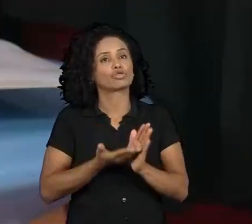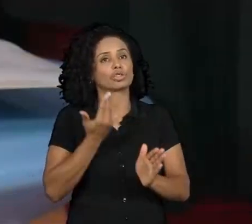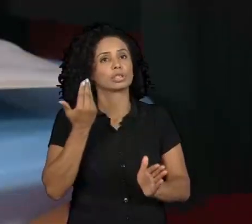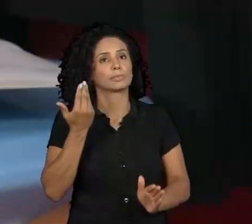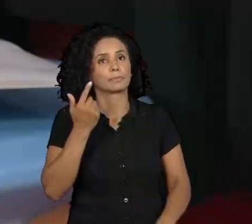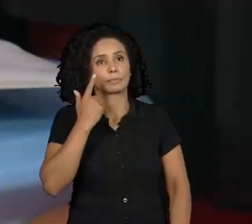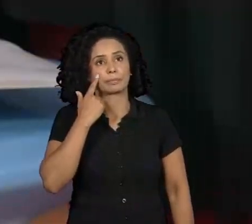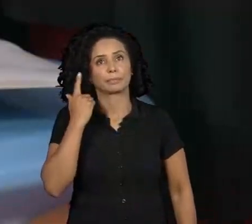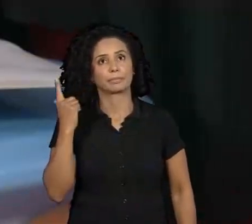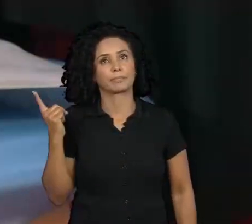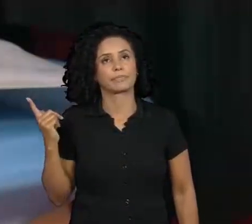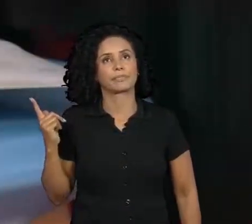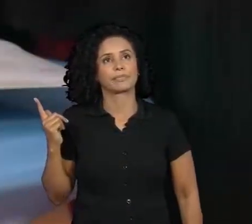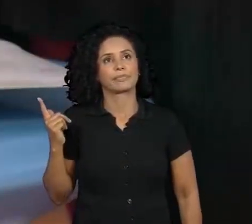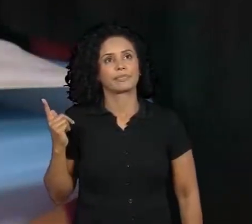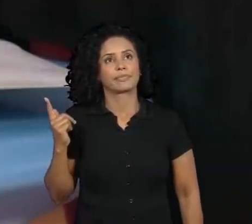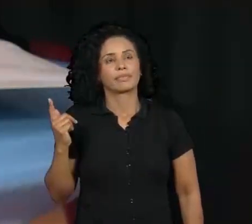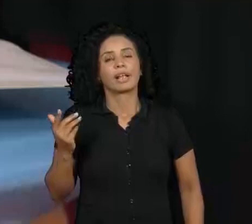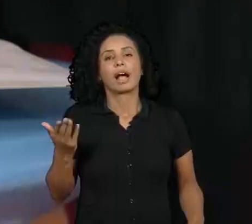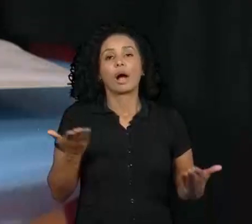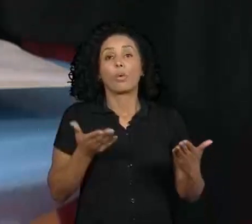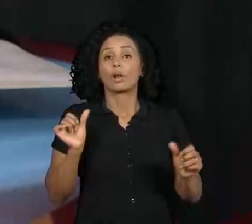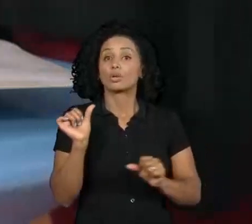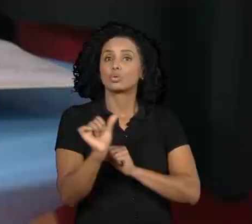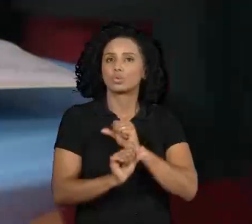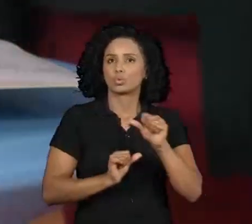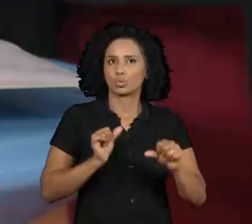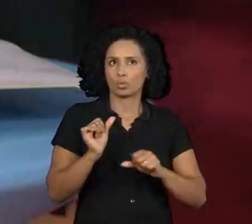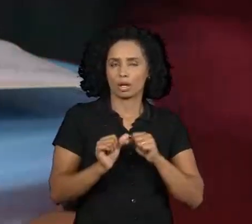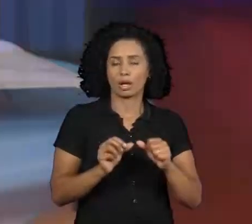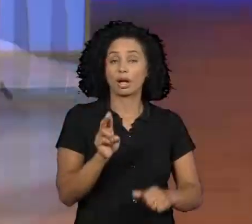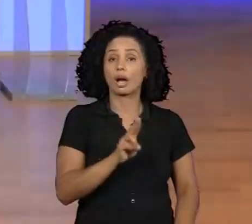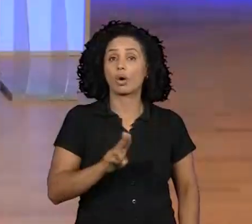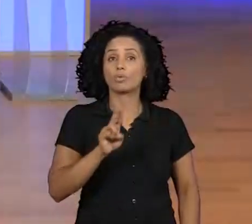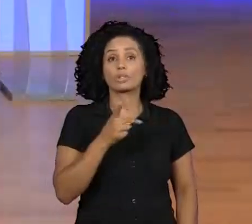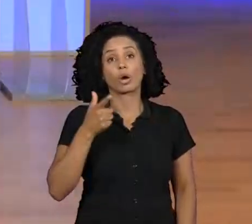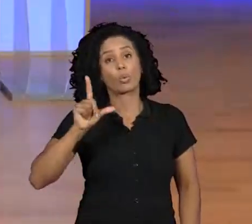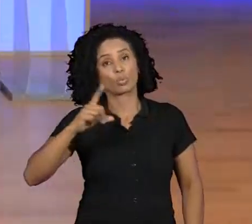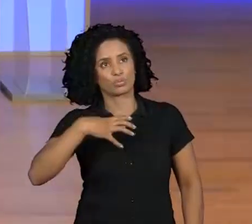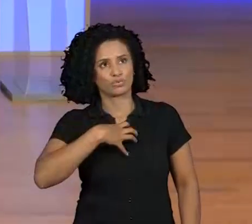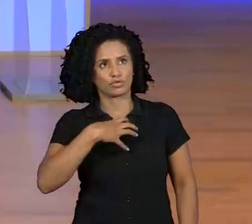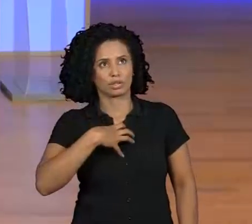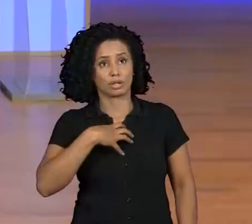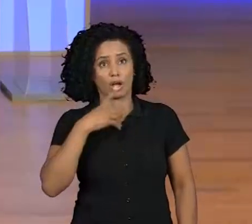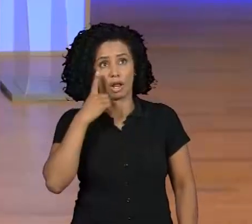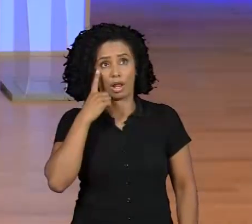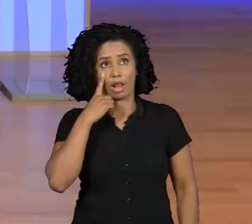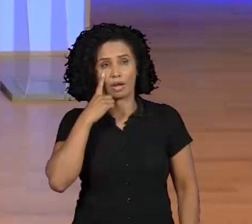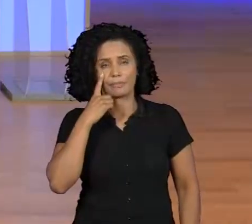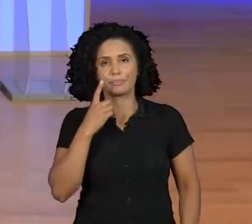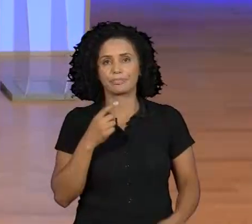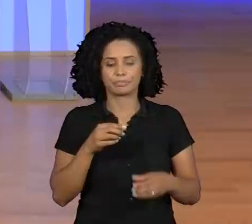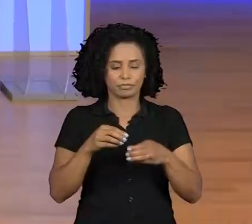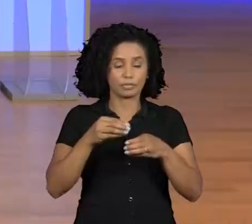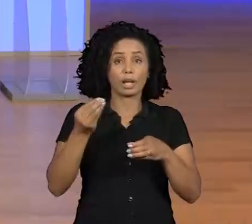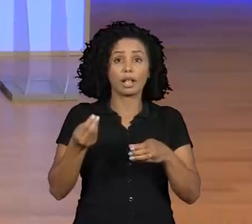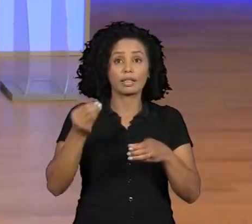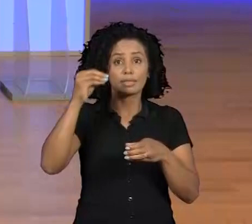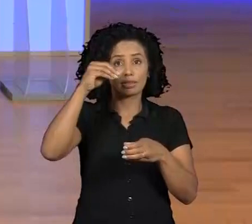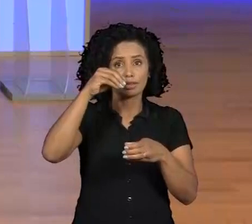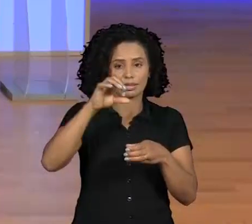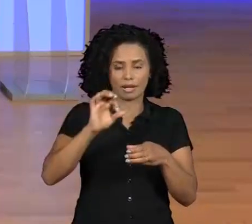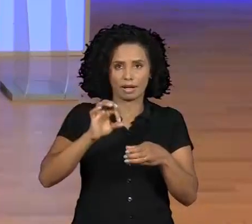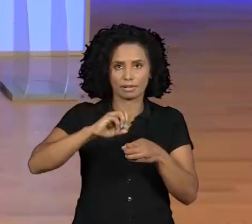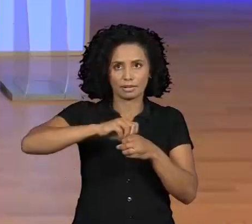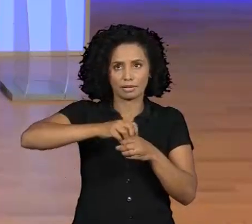haviam dentro da garrafa. Sim. E eu vou colocar uma tampinha aqui, olha, uma tampinha plástica. Sim. Então, dentro da lata de